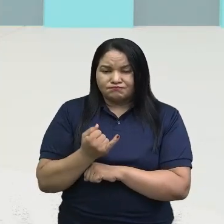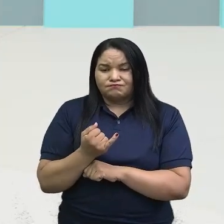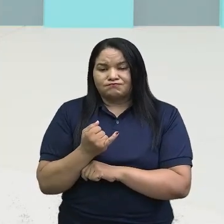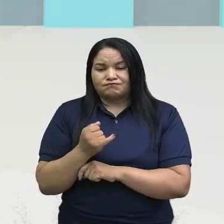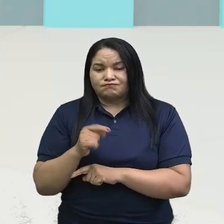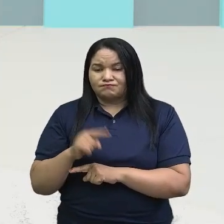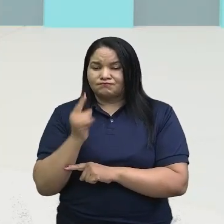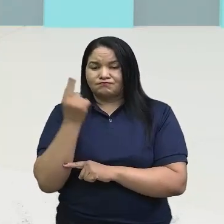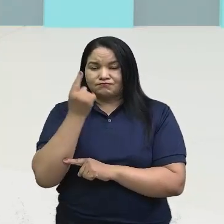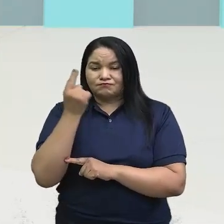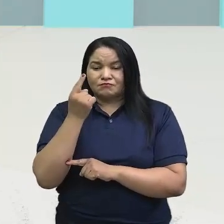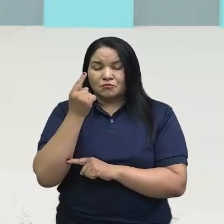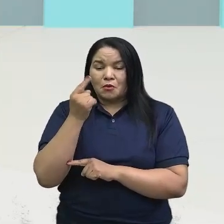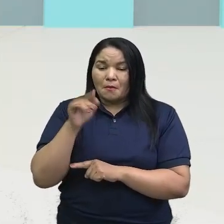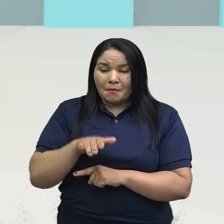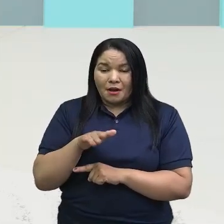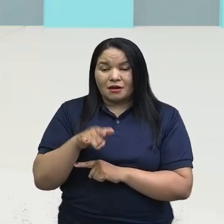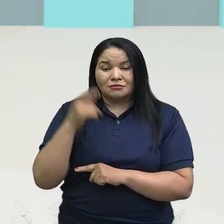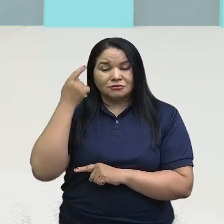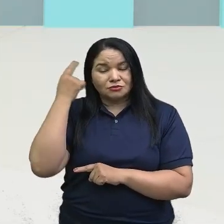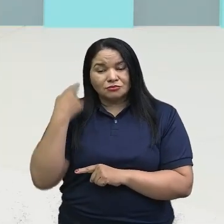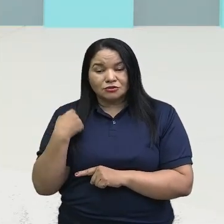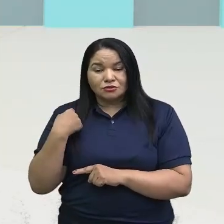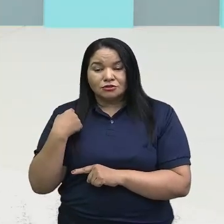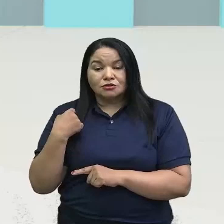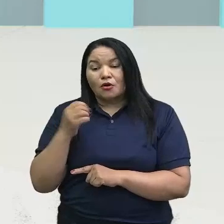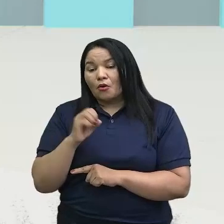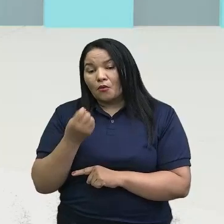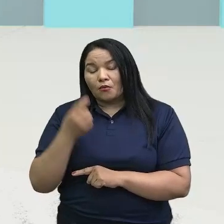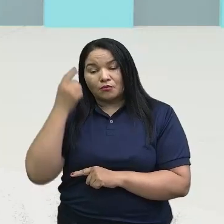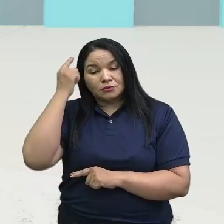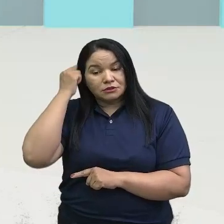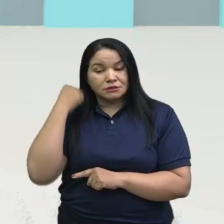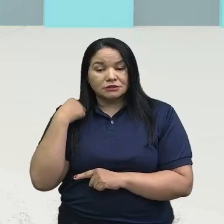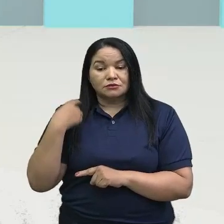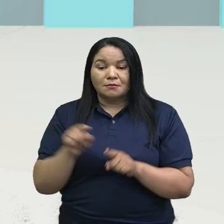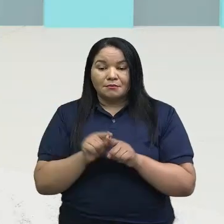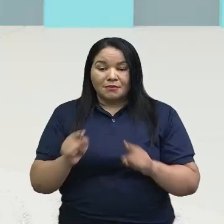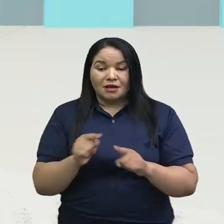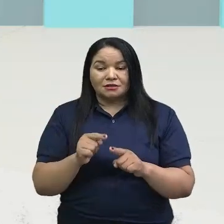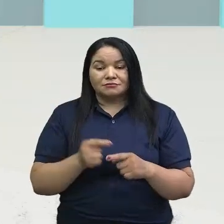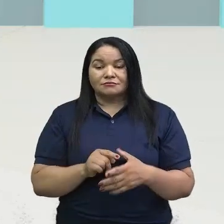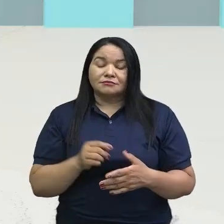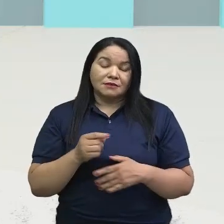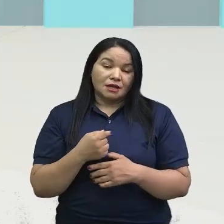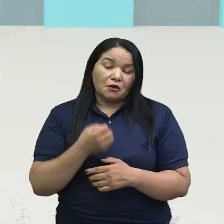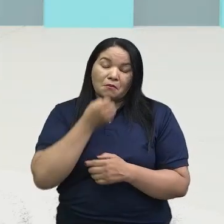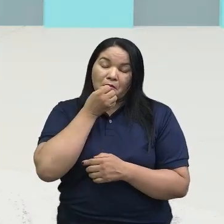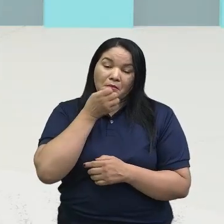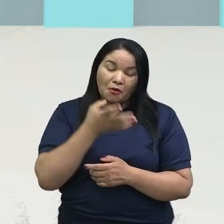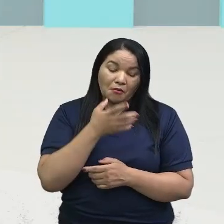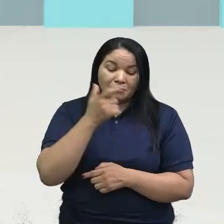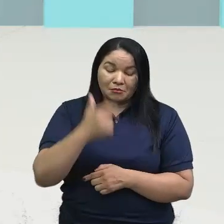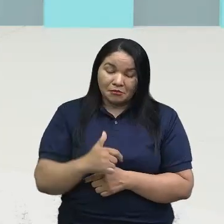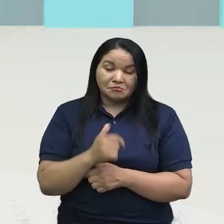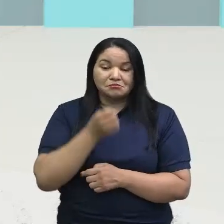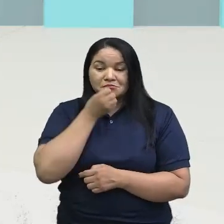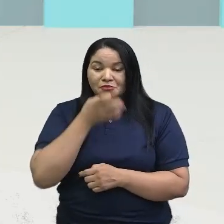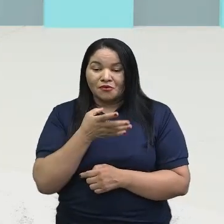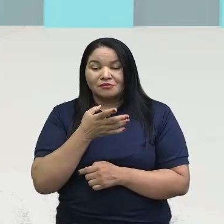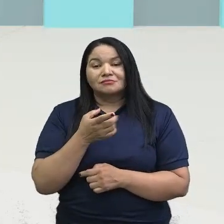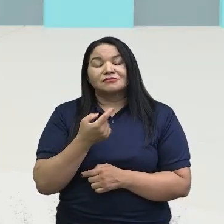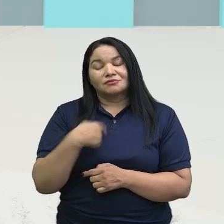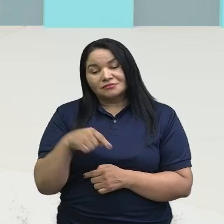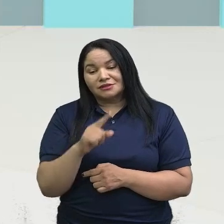muito baixa, cabelo muito liso, muito encaracolado, mas diz, pelo menos sou uma boa pessoa. E